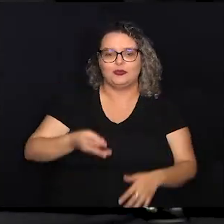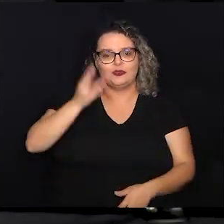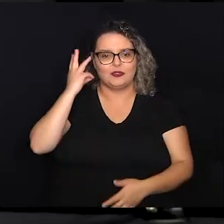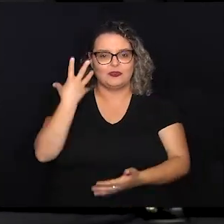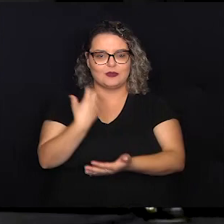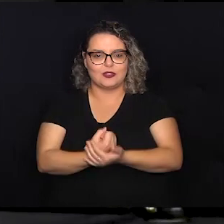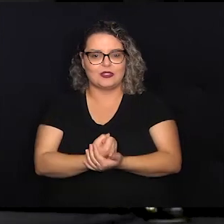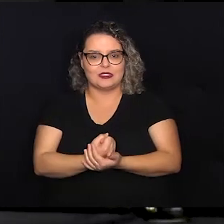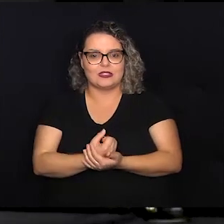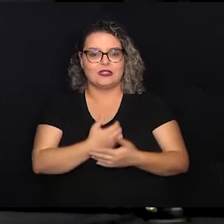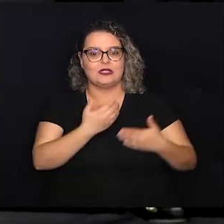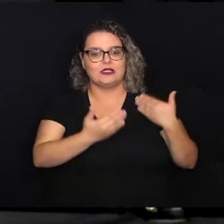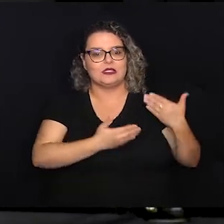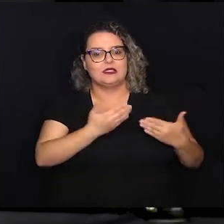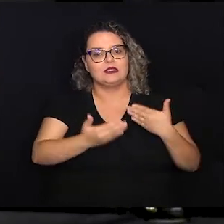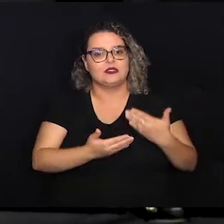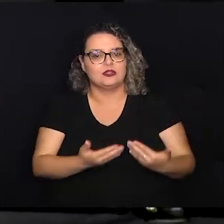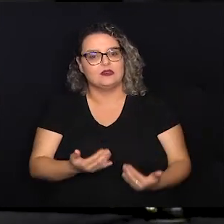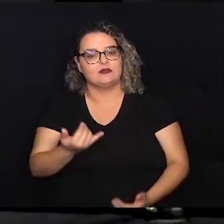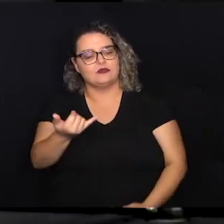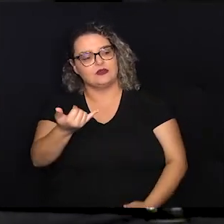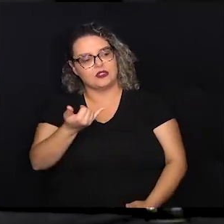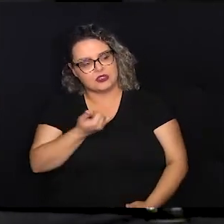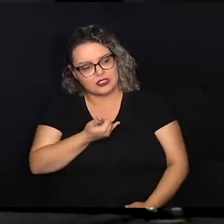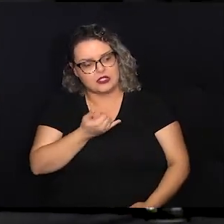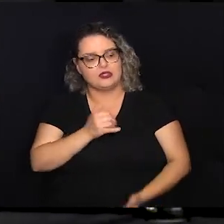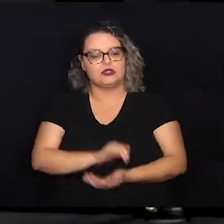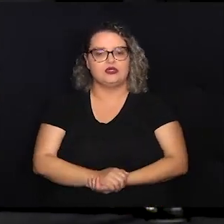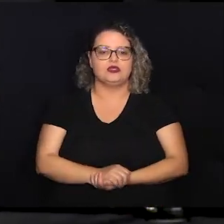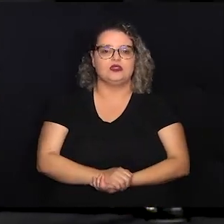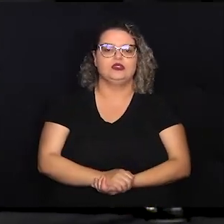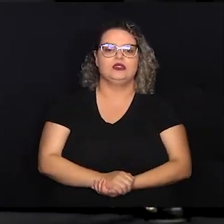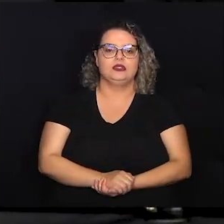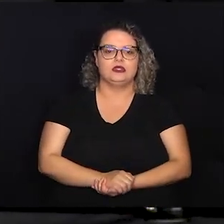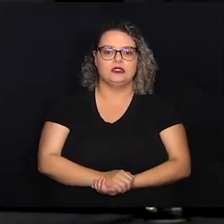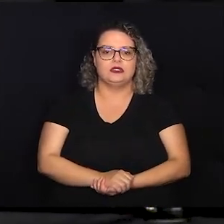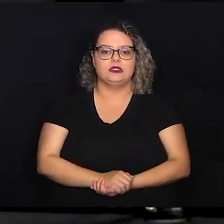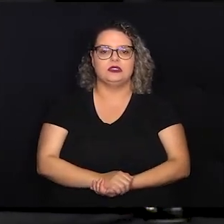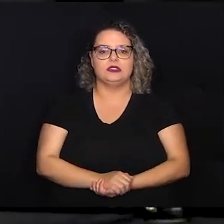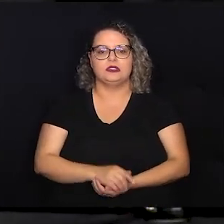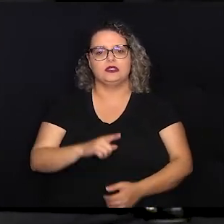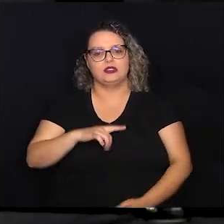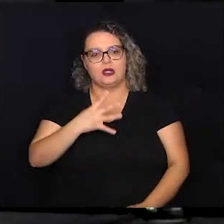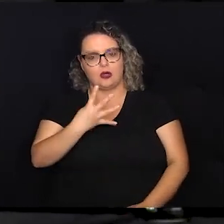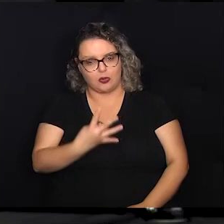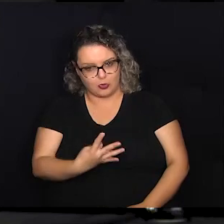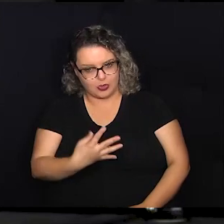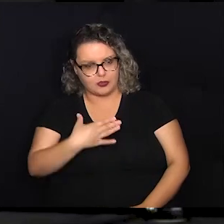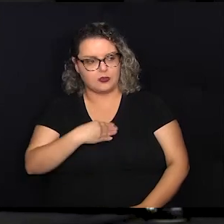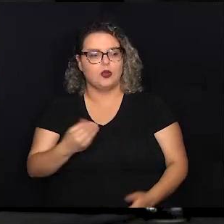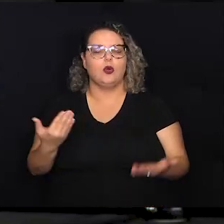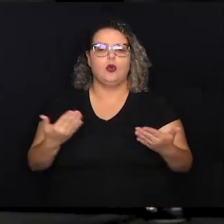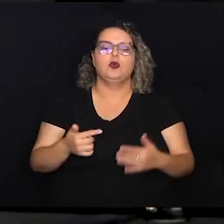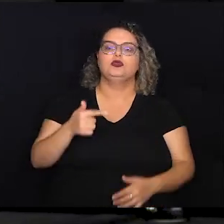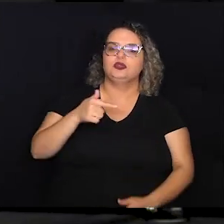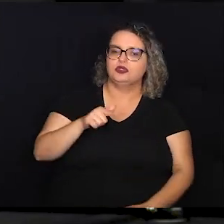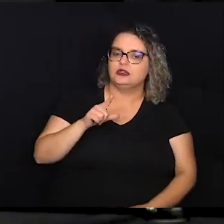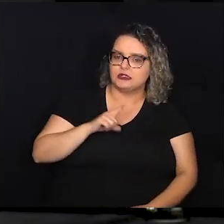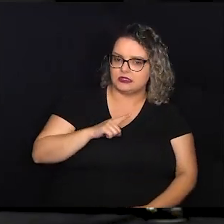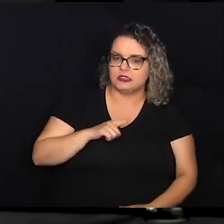olha, hoje pelo jeito o programa vai ser só de emoção aqui em nosso podcast. Nessa trajetória você disse, né,